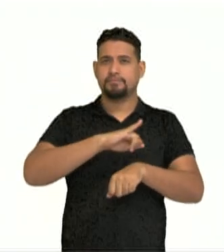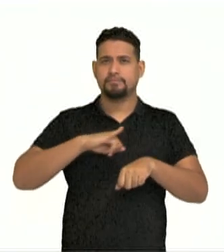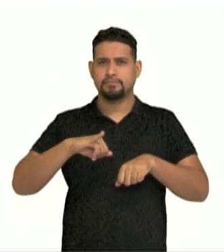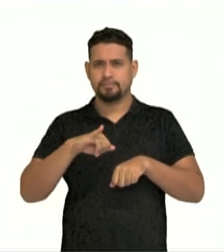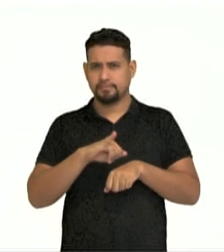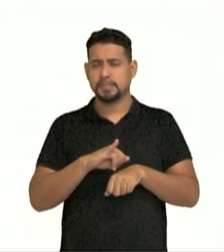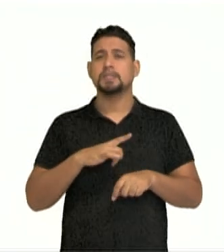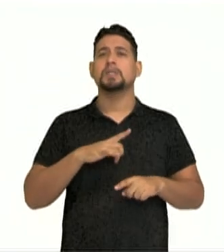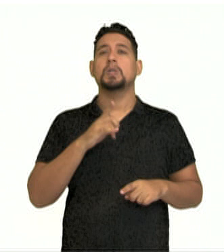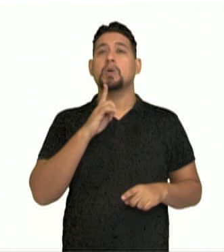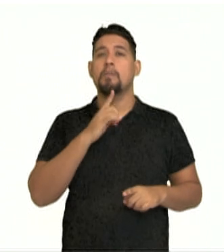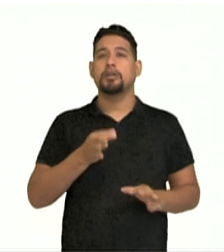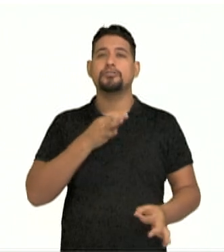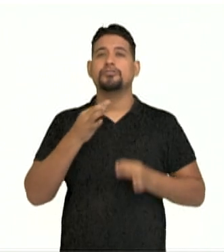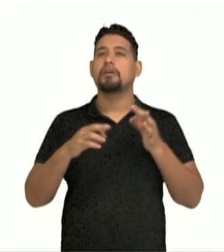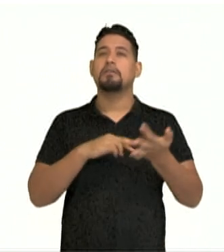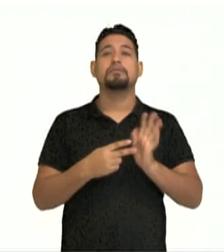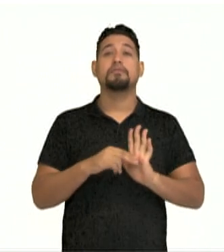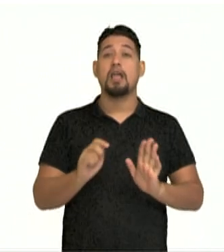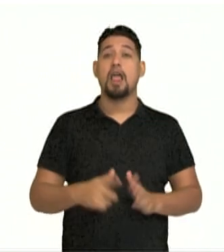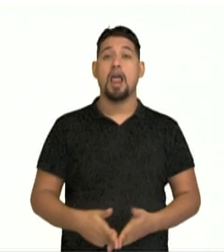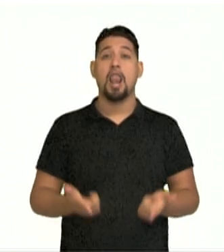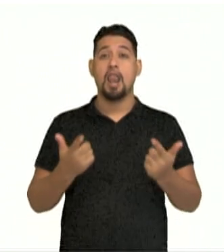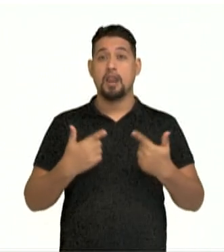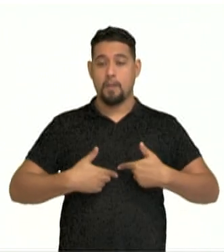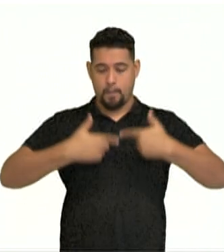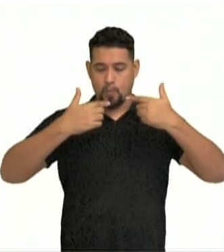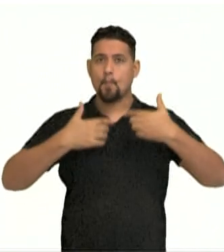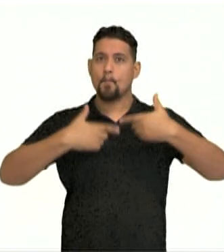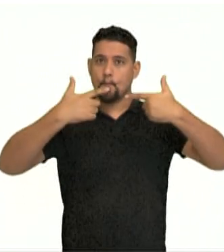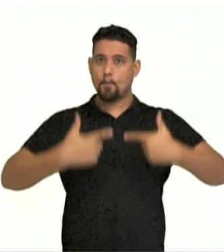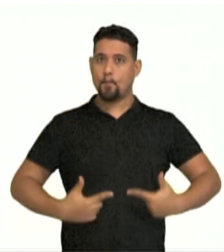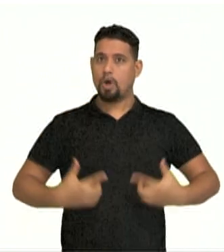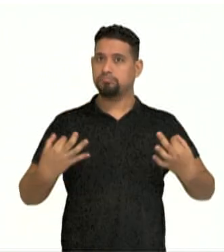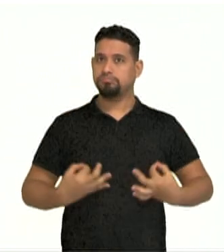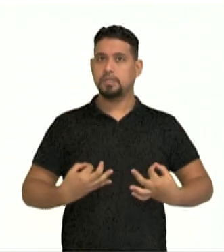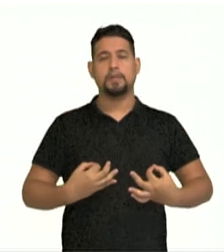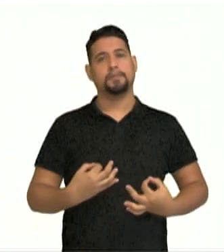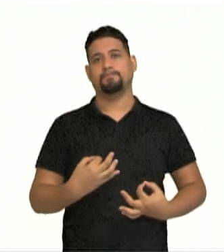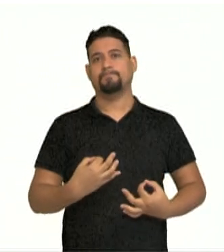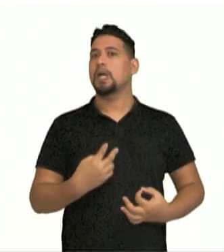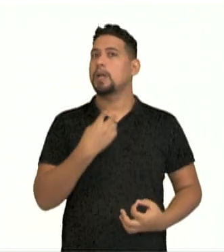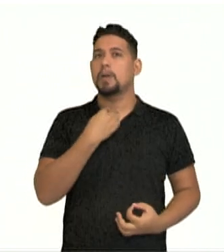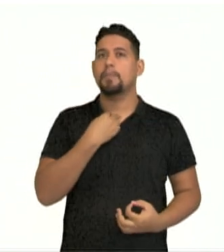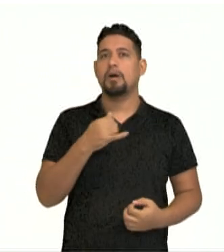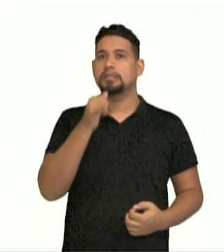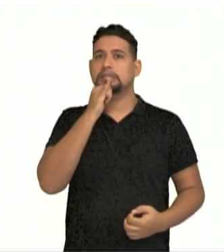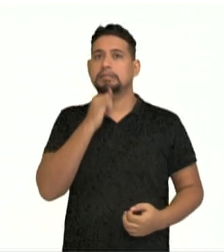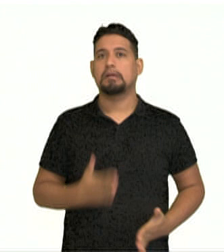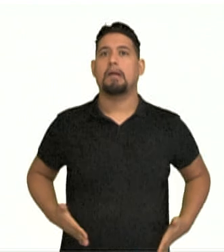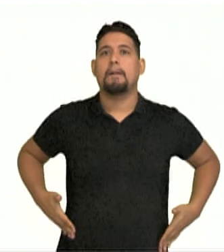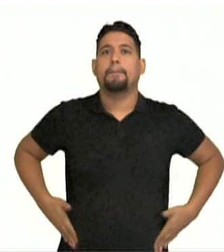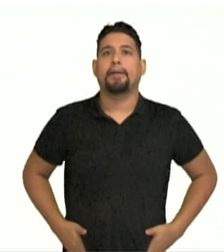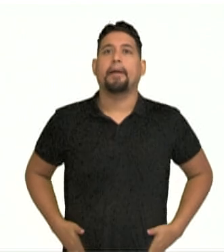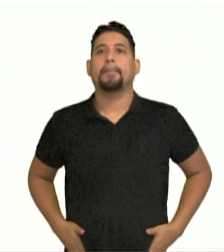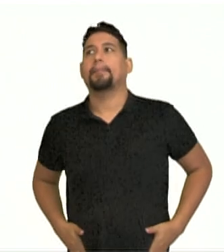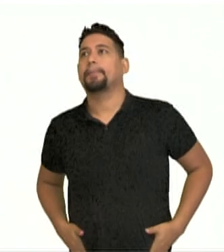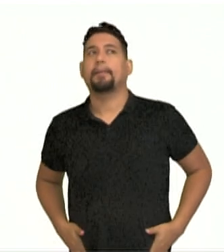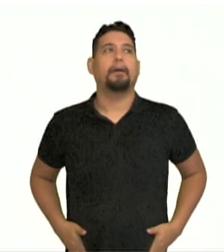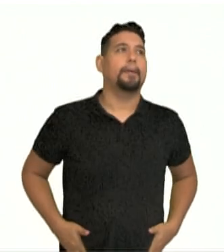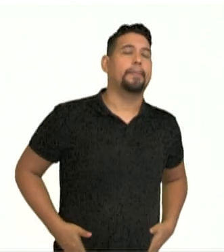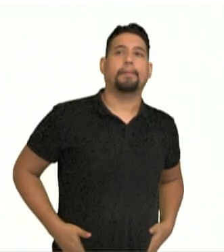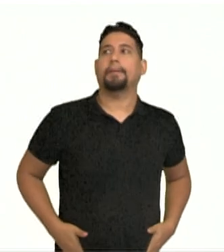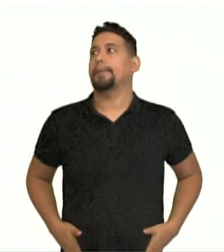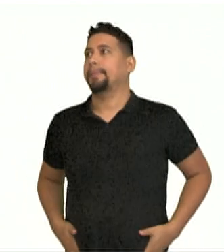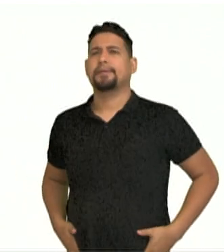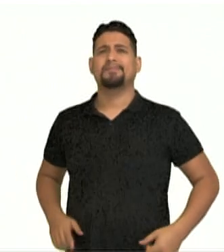oral, uma das dicas é a linguagem corporal é importante. Você não deve ficar com a sua mão no bolso, porque se você colocar a mão